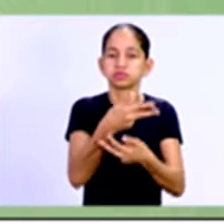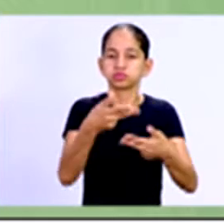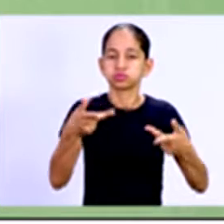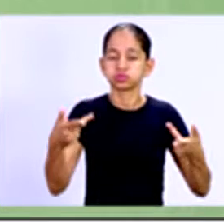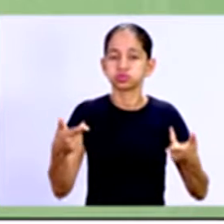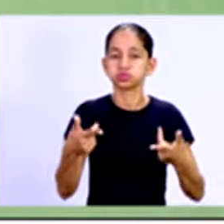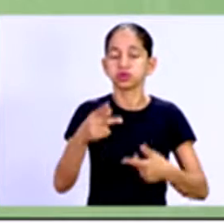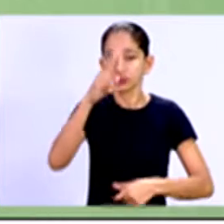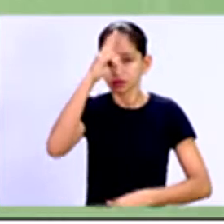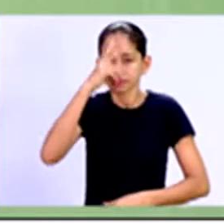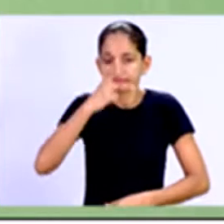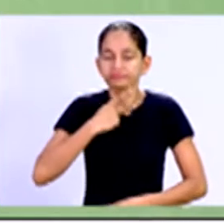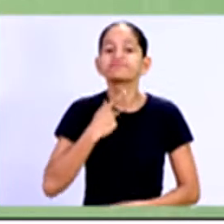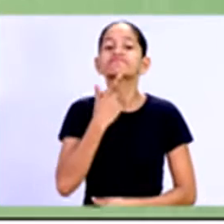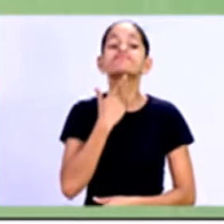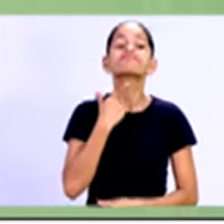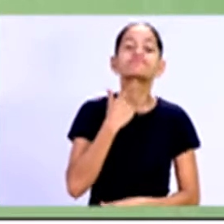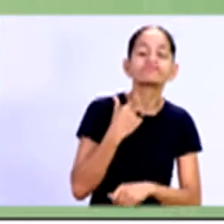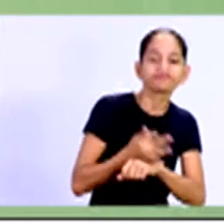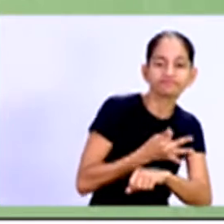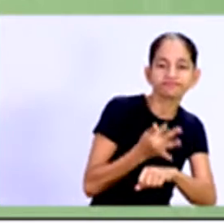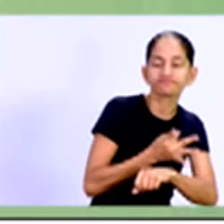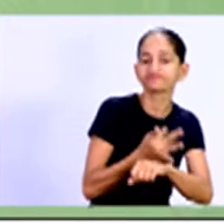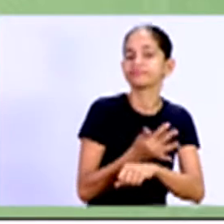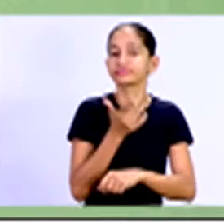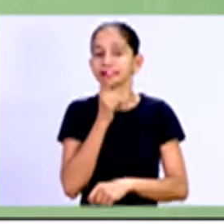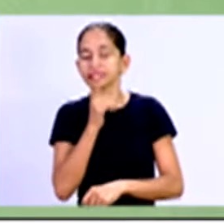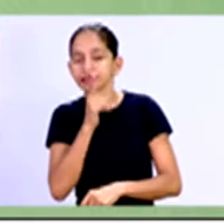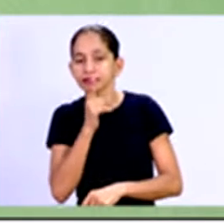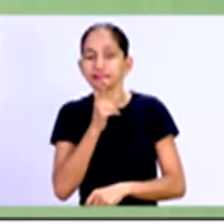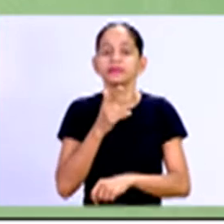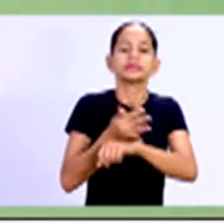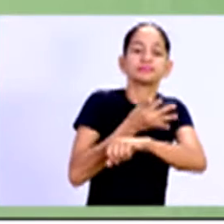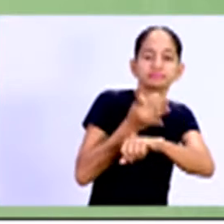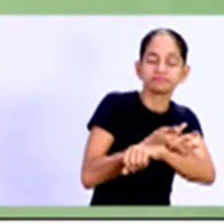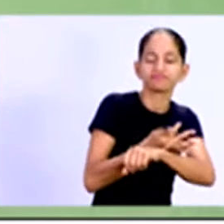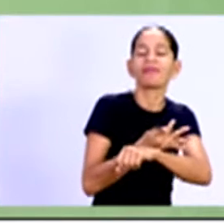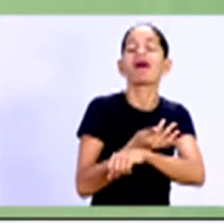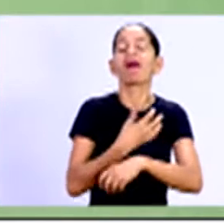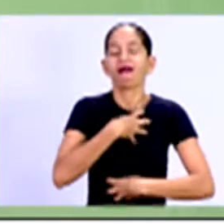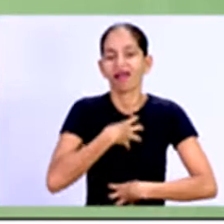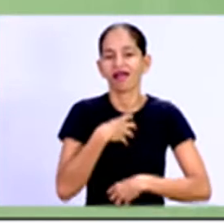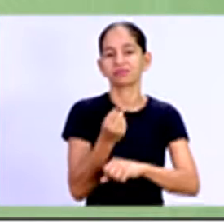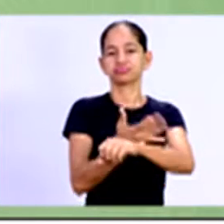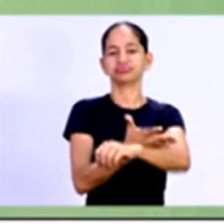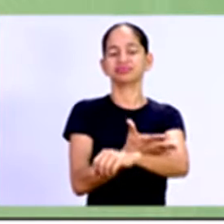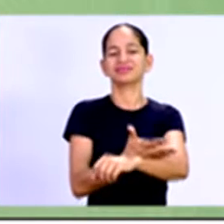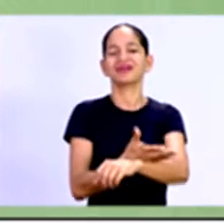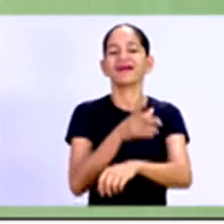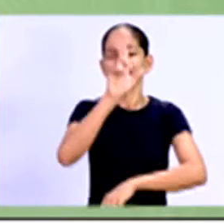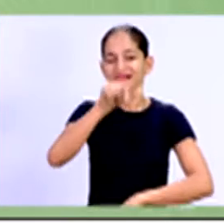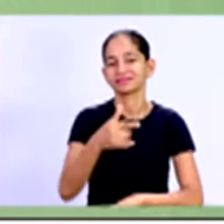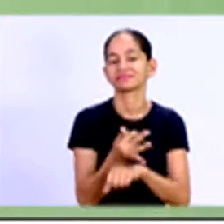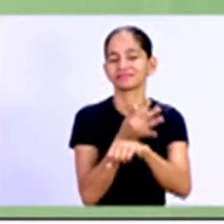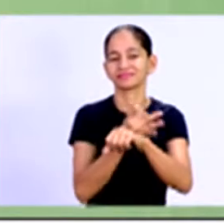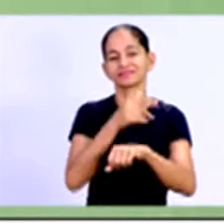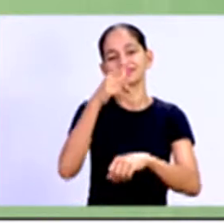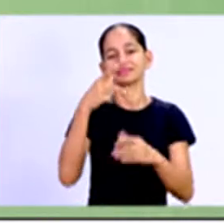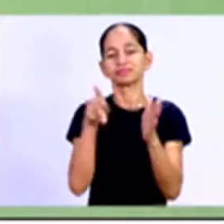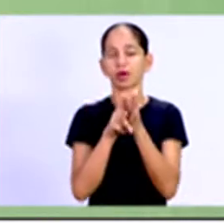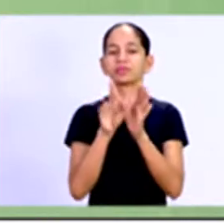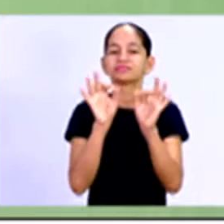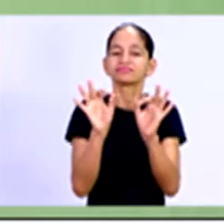seus desejos, impulsos, tendências e sentimentos. Então, a partir do momento que